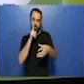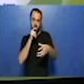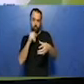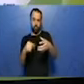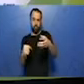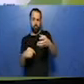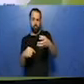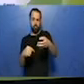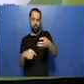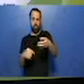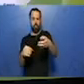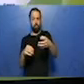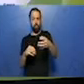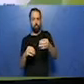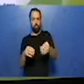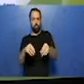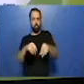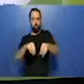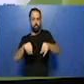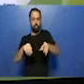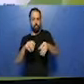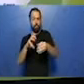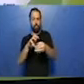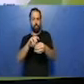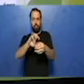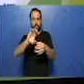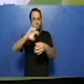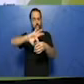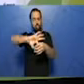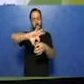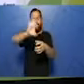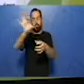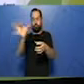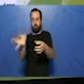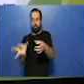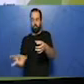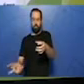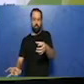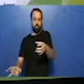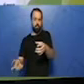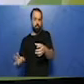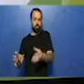o líquido de um recipiente para o outro, sem que ocorra aí essa mistura.